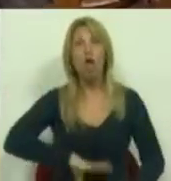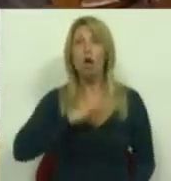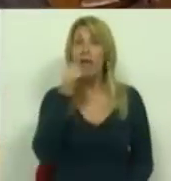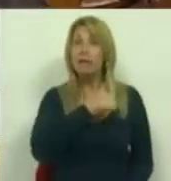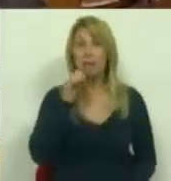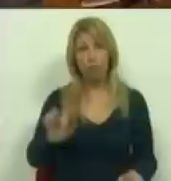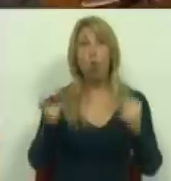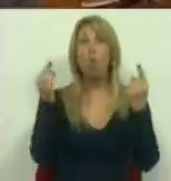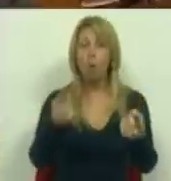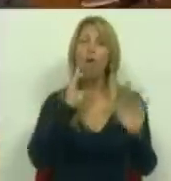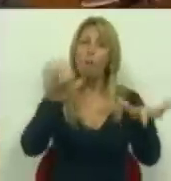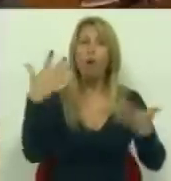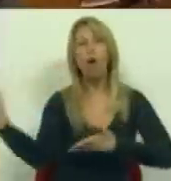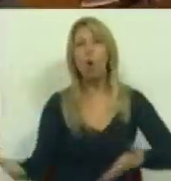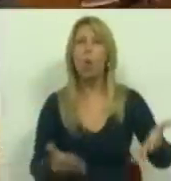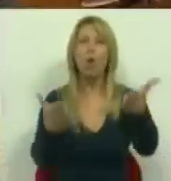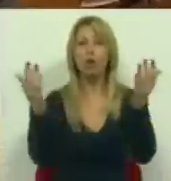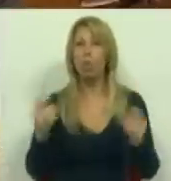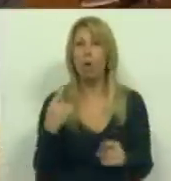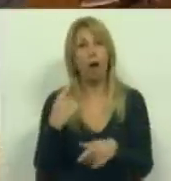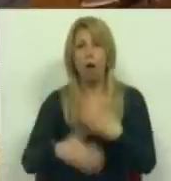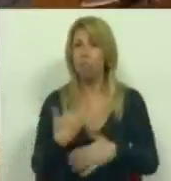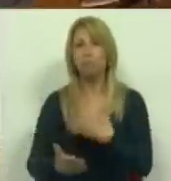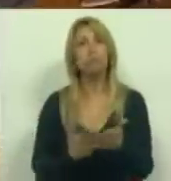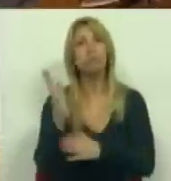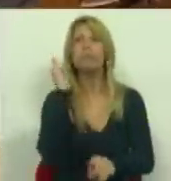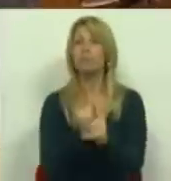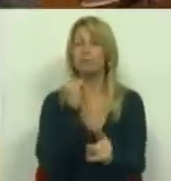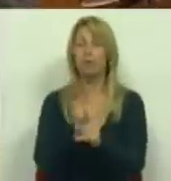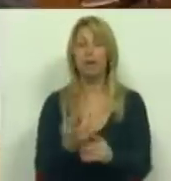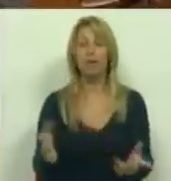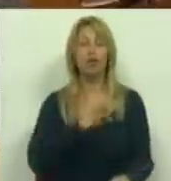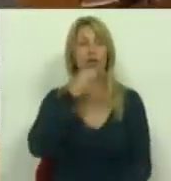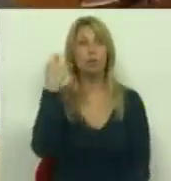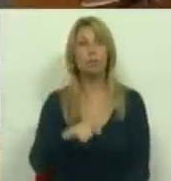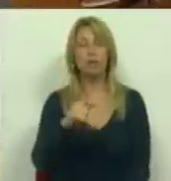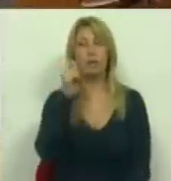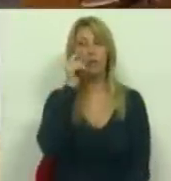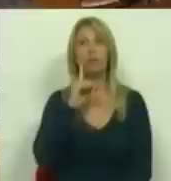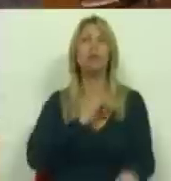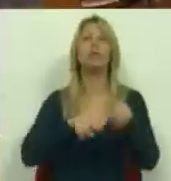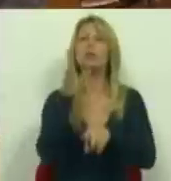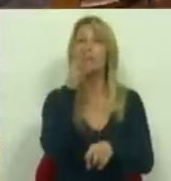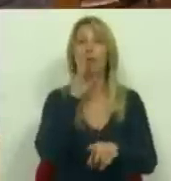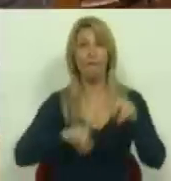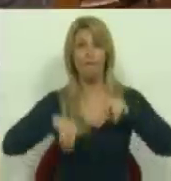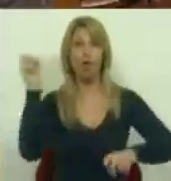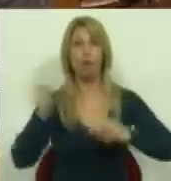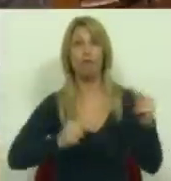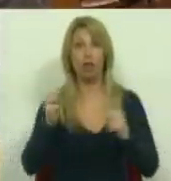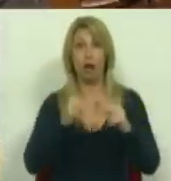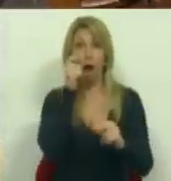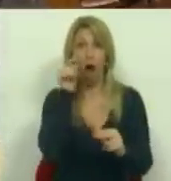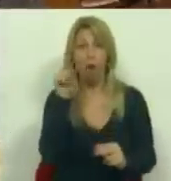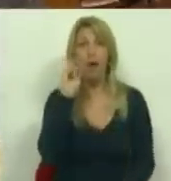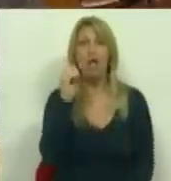se nada fosse. Senhor Presidente, senhoras e senhores deputados, esta fuga fiscal de Soares dos Santos é repetida